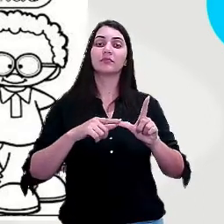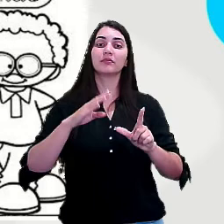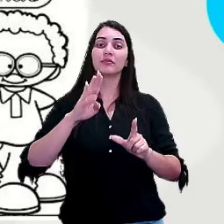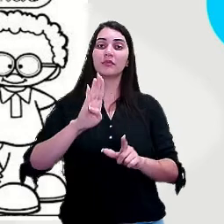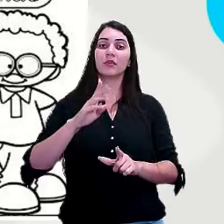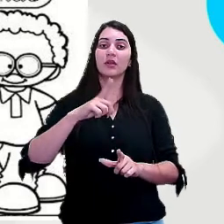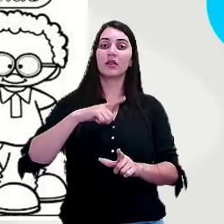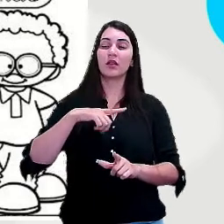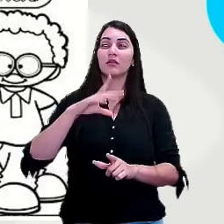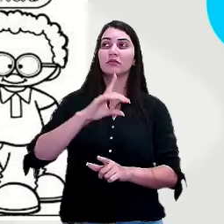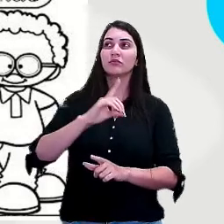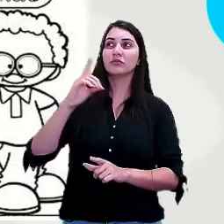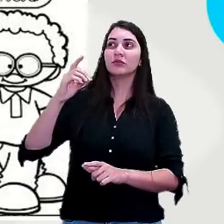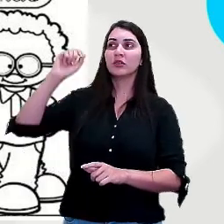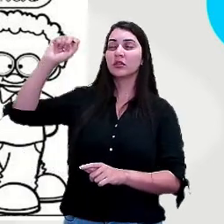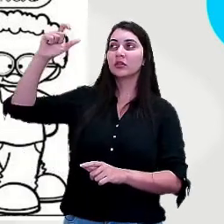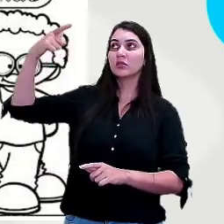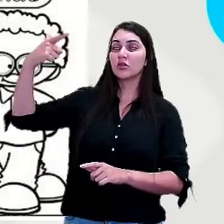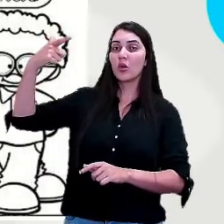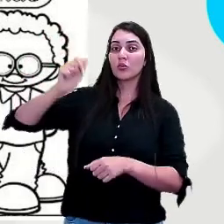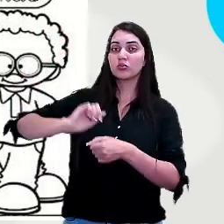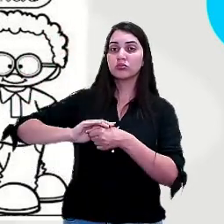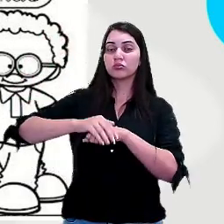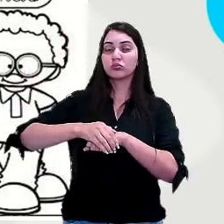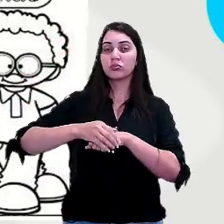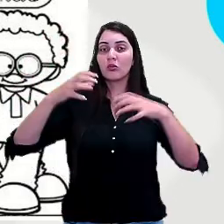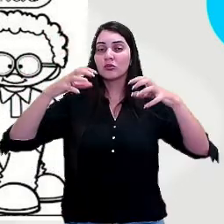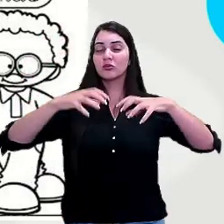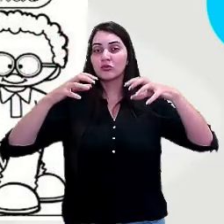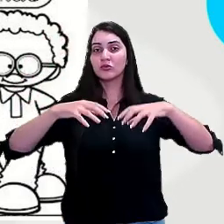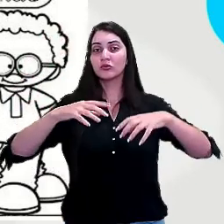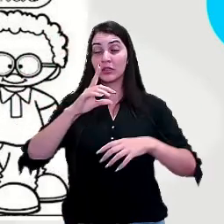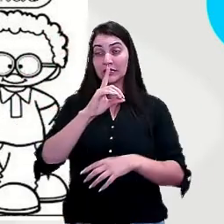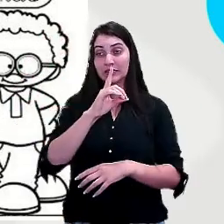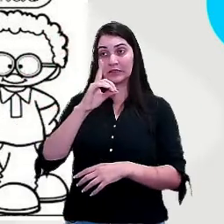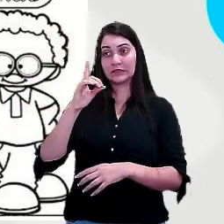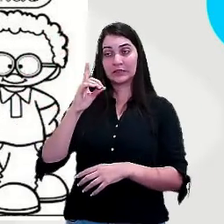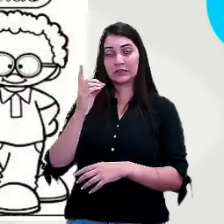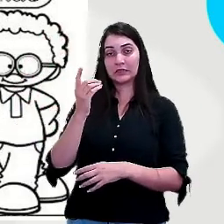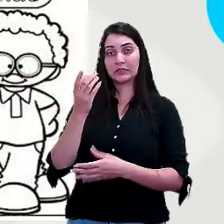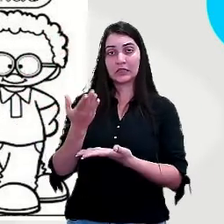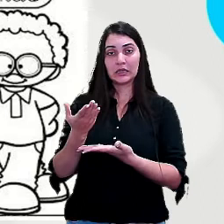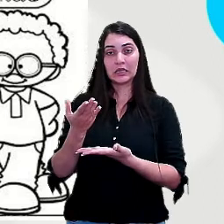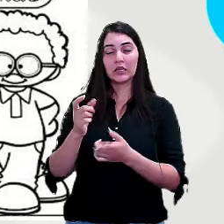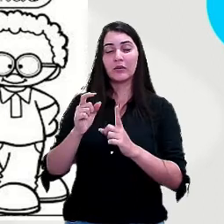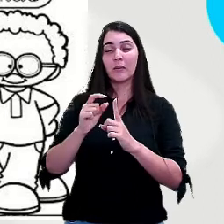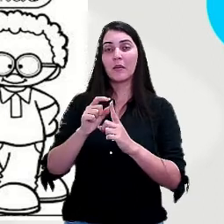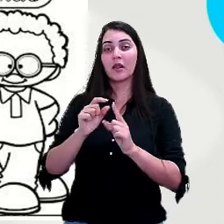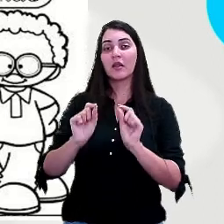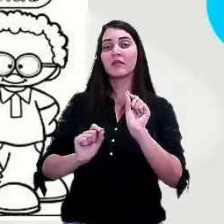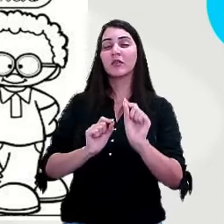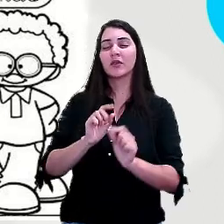dia de sol e noite de chuva. Dia é uma palavra o quê?